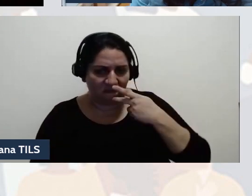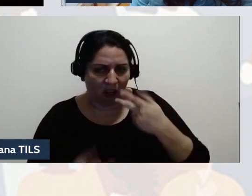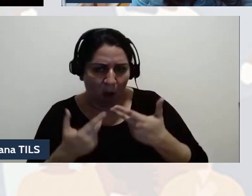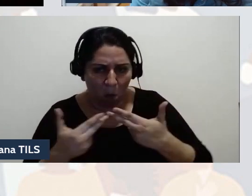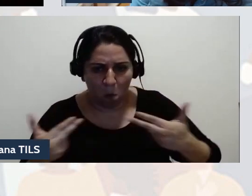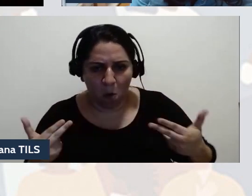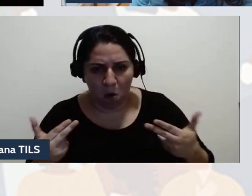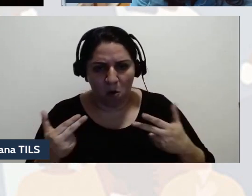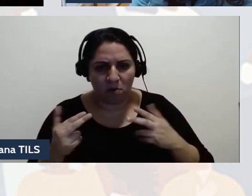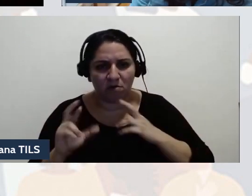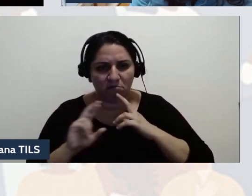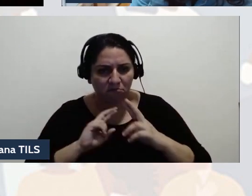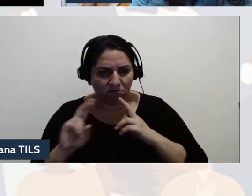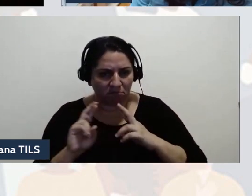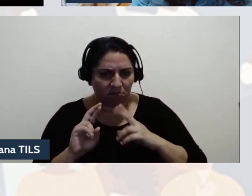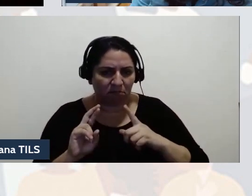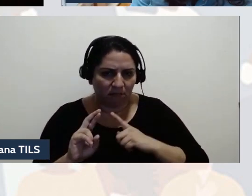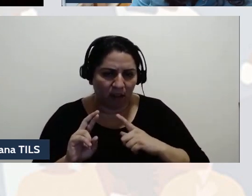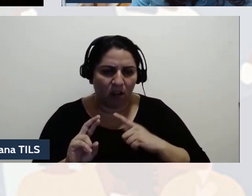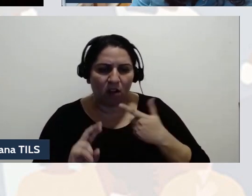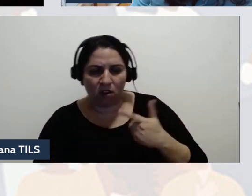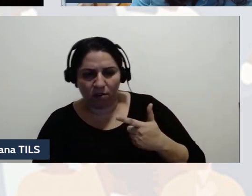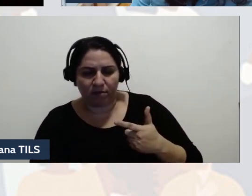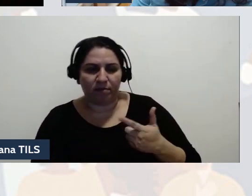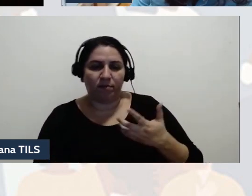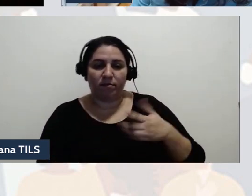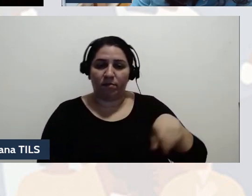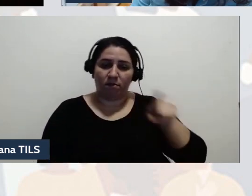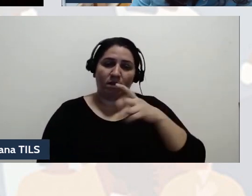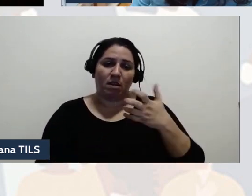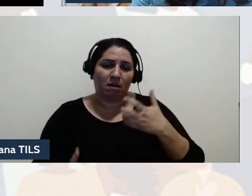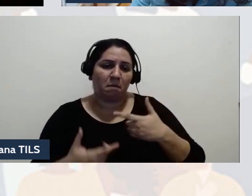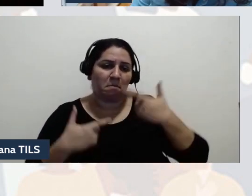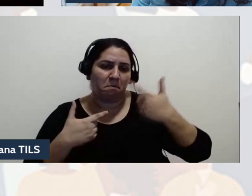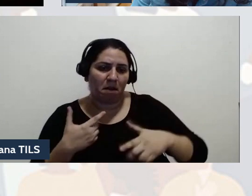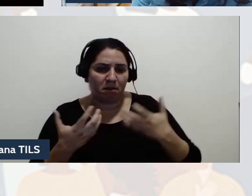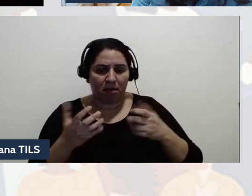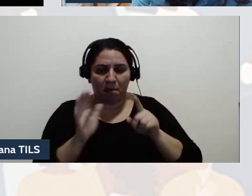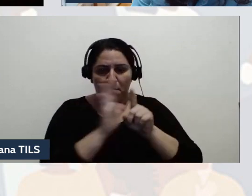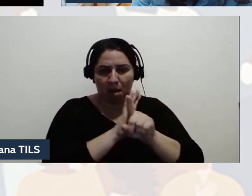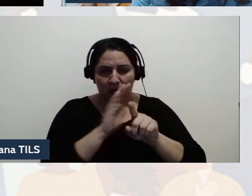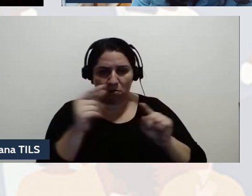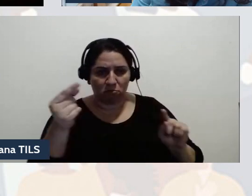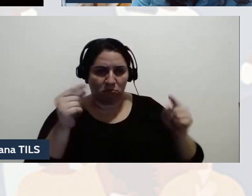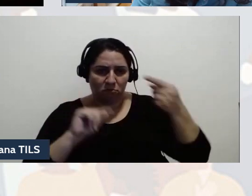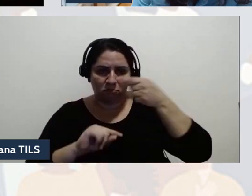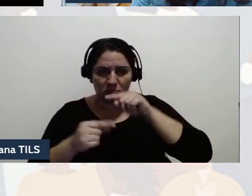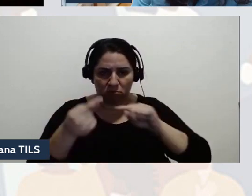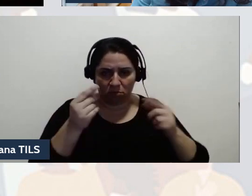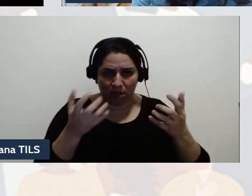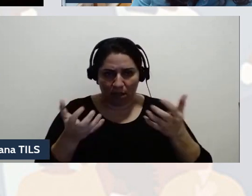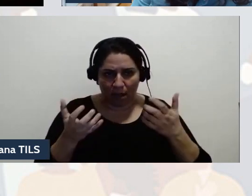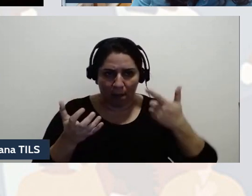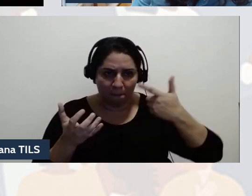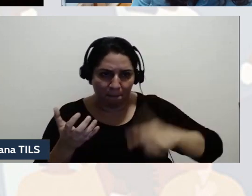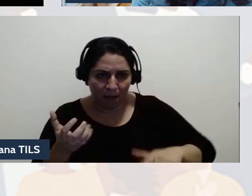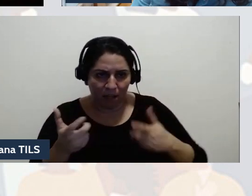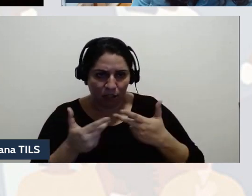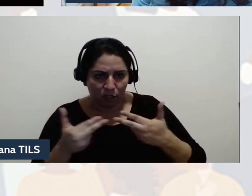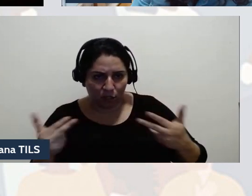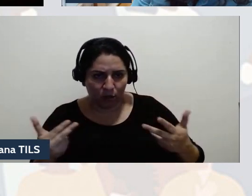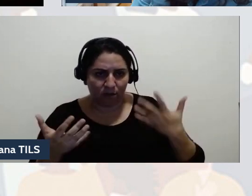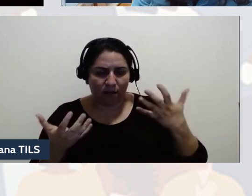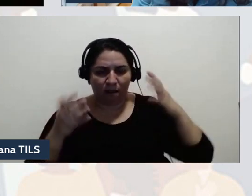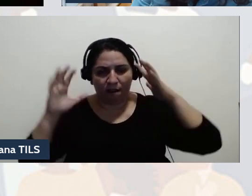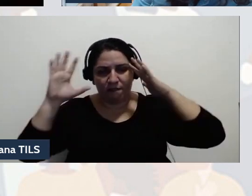eu gostaria de saber se vocês gostariam de fazer perguntas umas para as outras também e de refletir, né, com